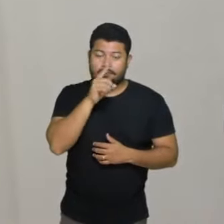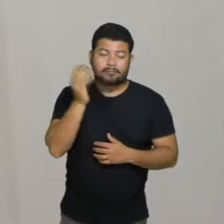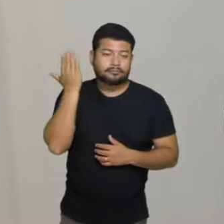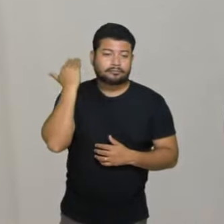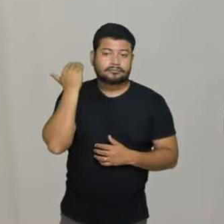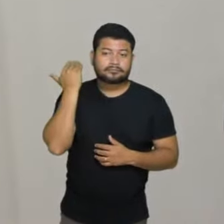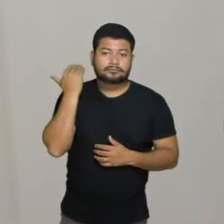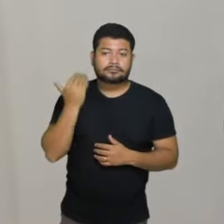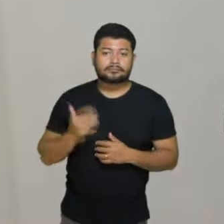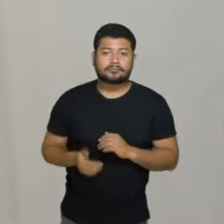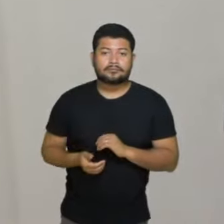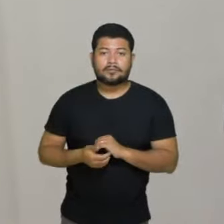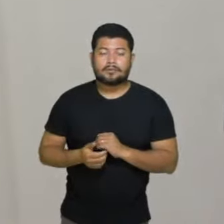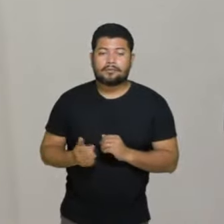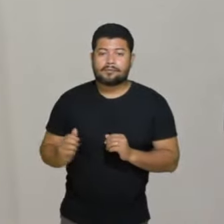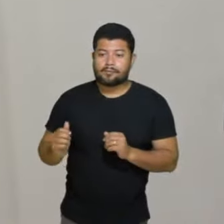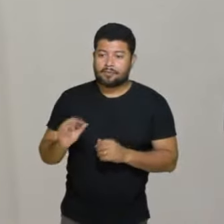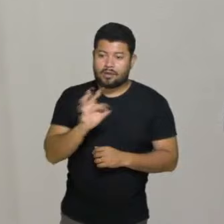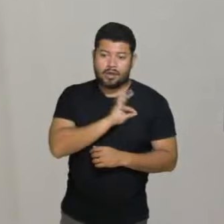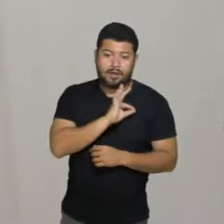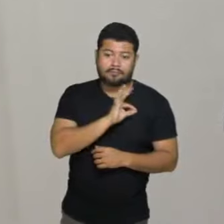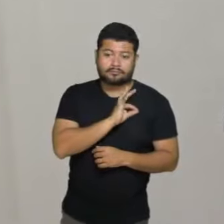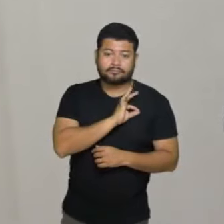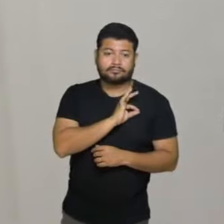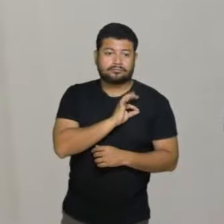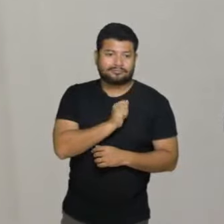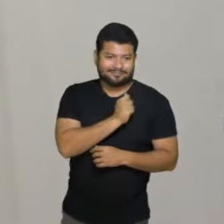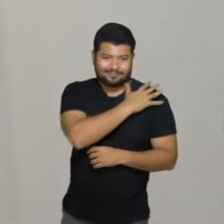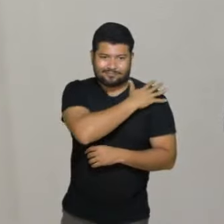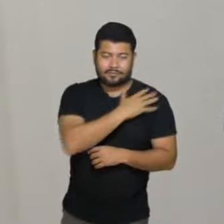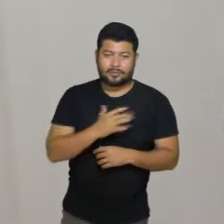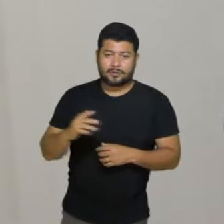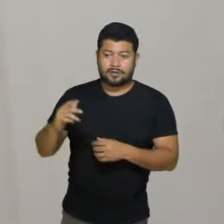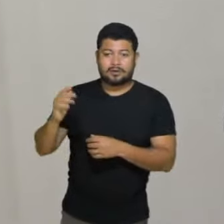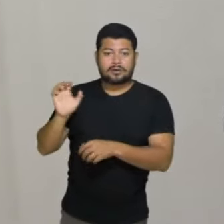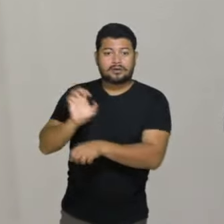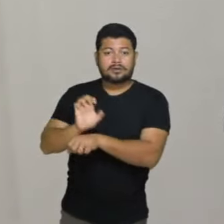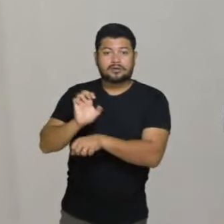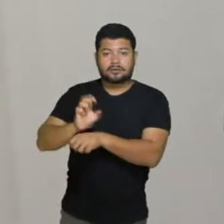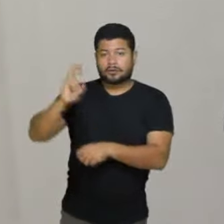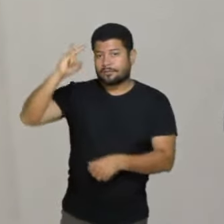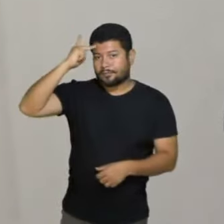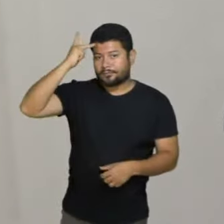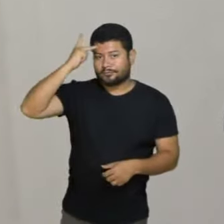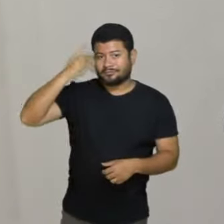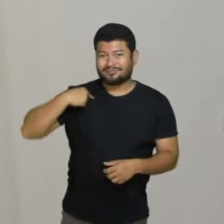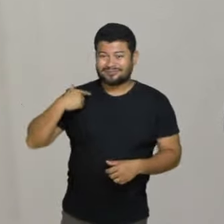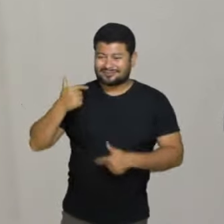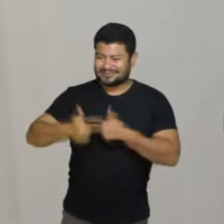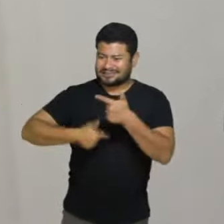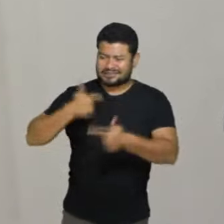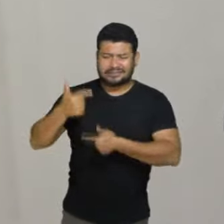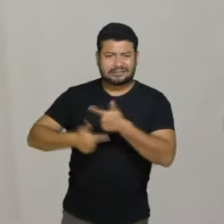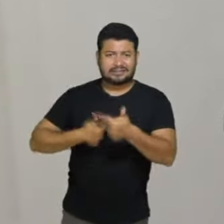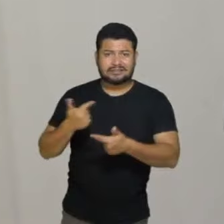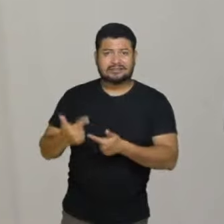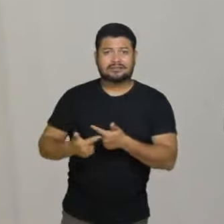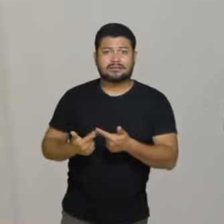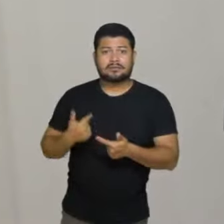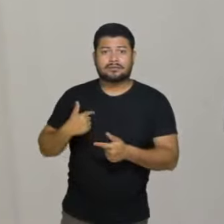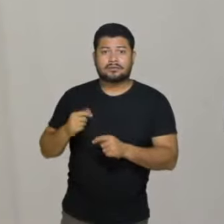passou, a Polícia Militar do Estado de São Paulo teve muito trabalho com as famigeradas